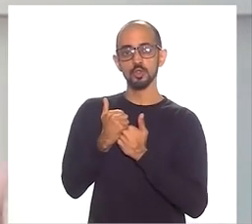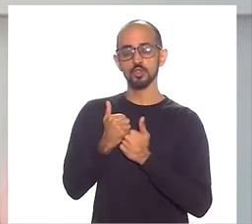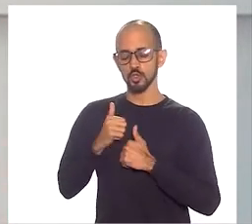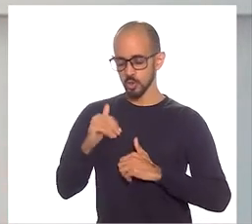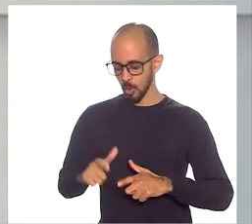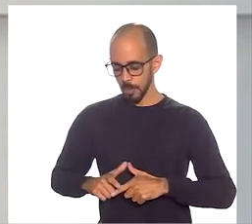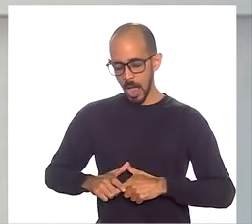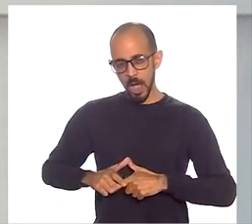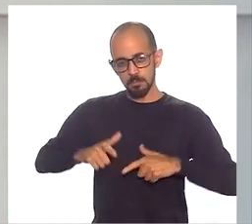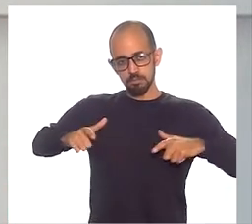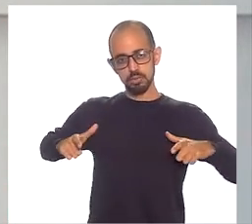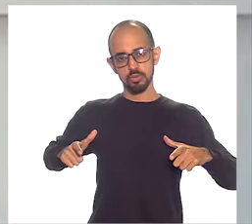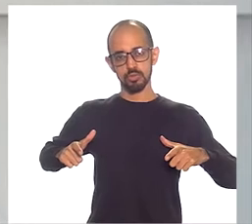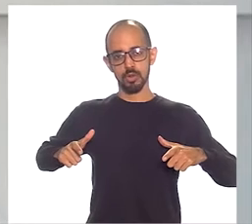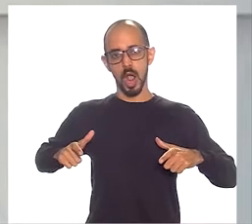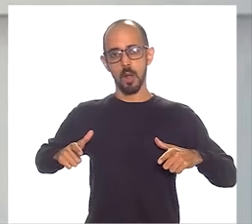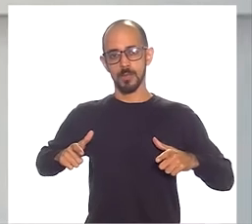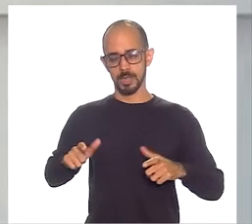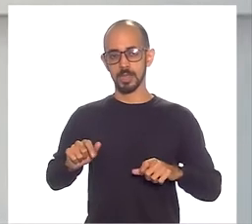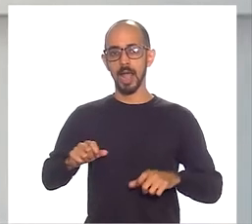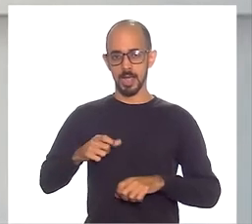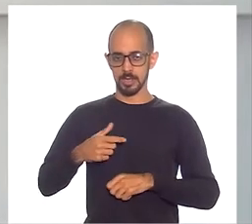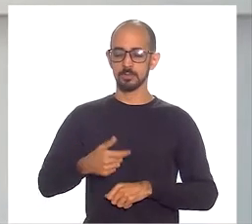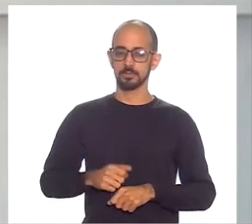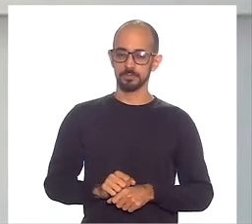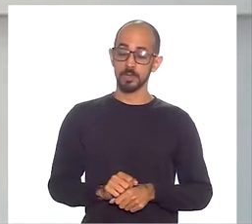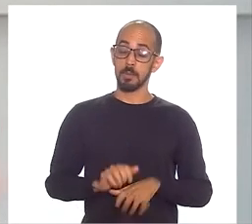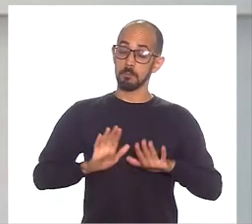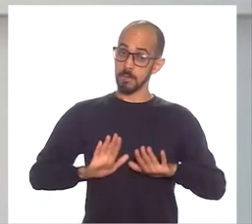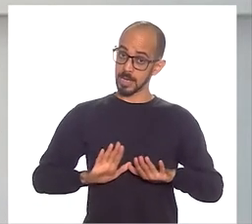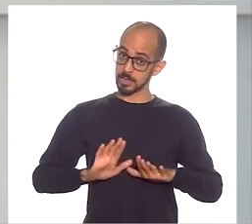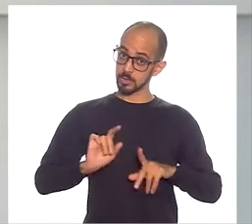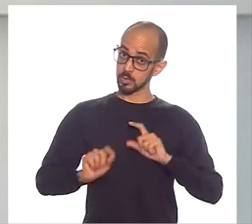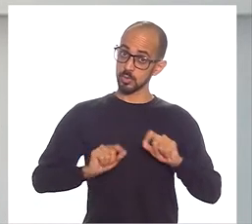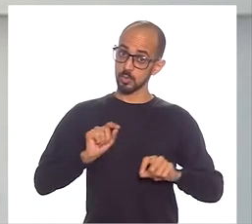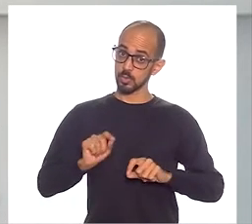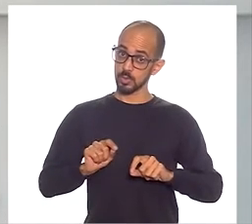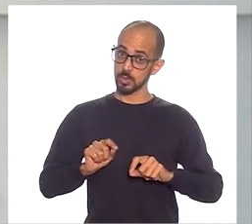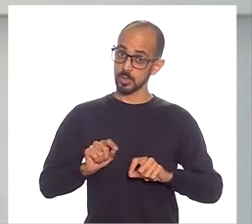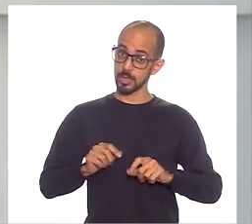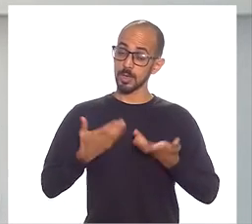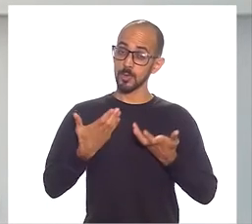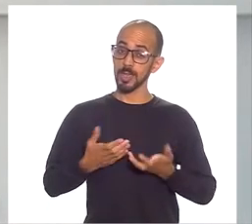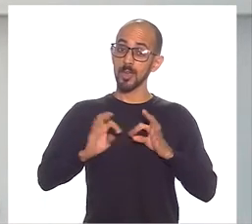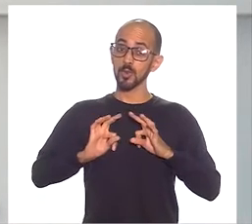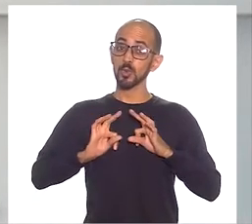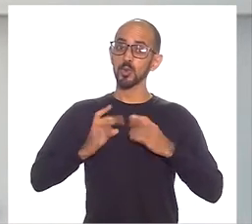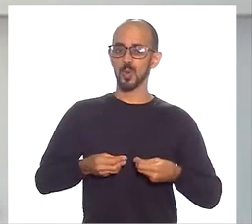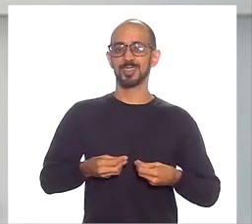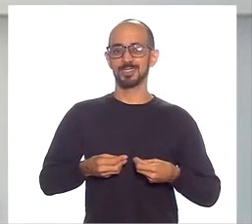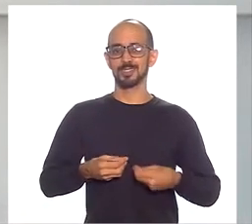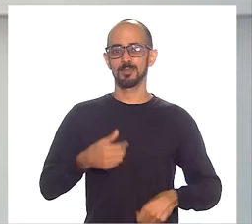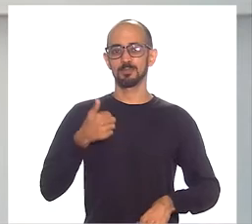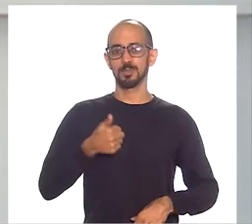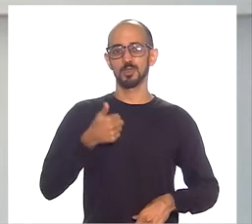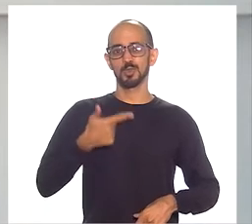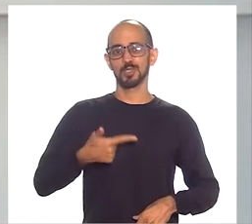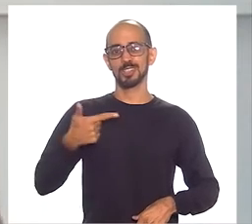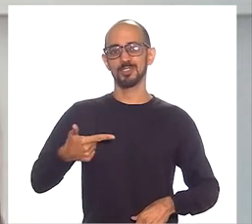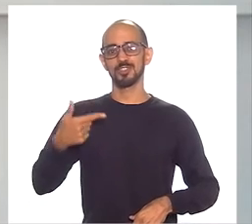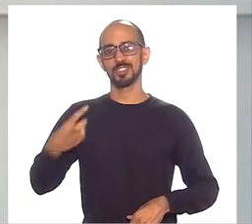fizesse esse crescimento exponencial de um ano para o outro. Mas, como eu te disse, eu quero ter as 1.223 escolas. Então,